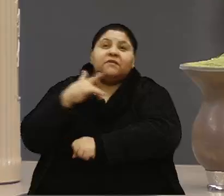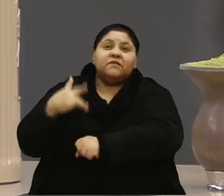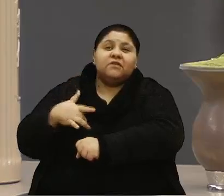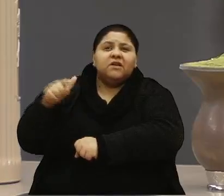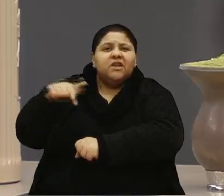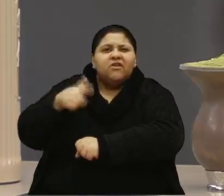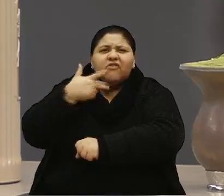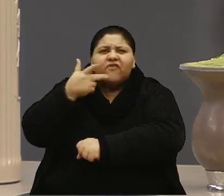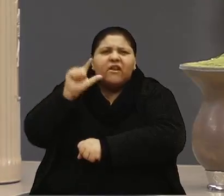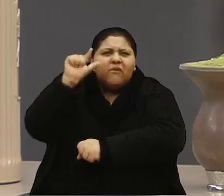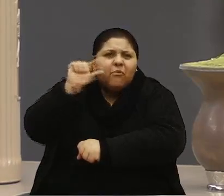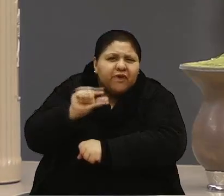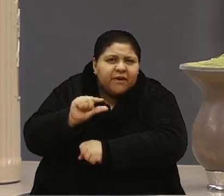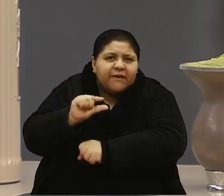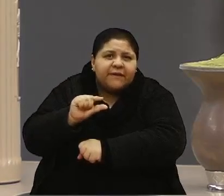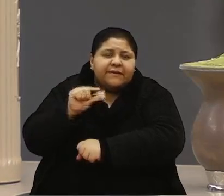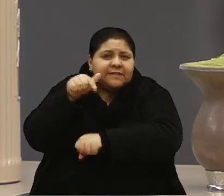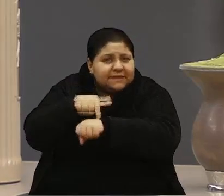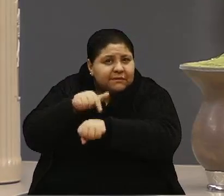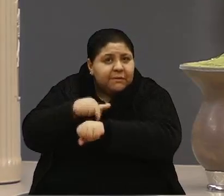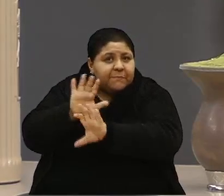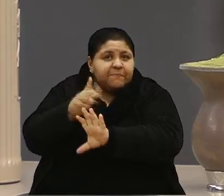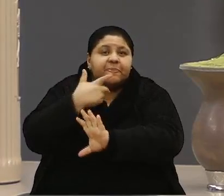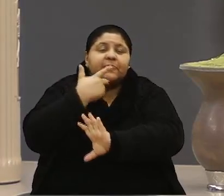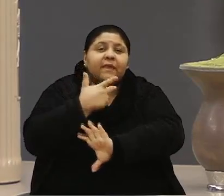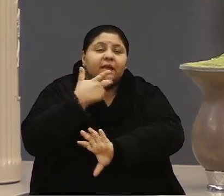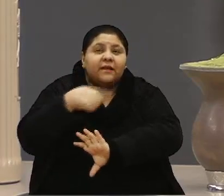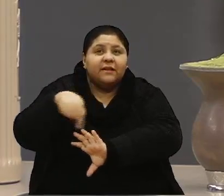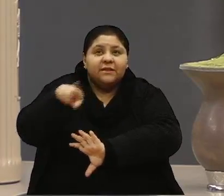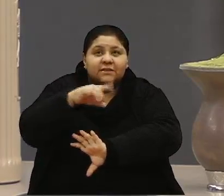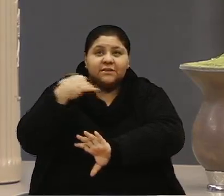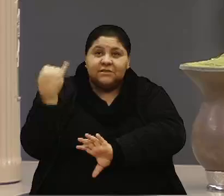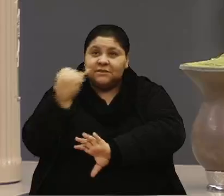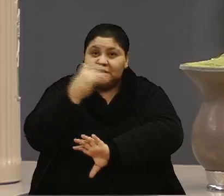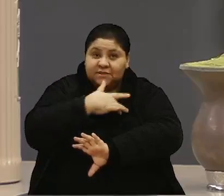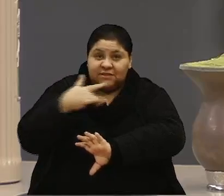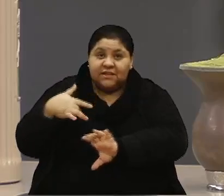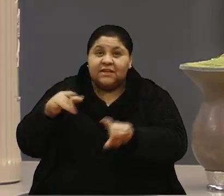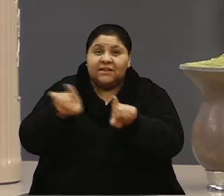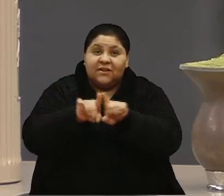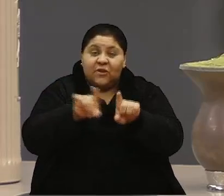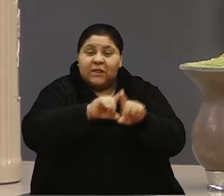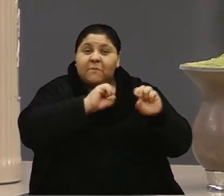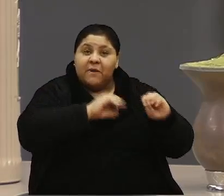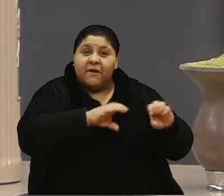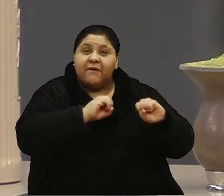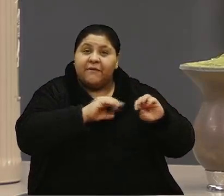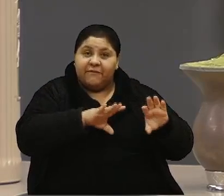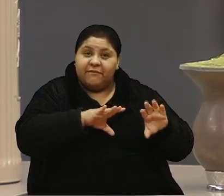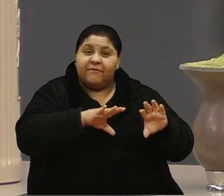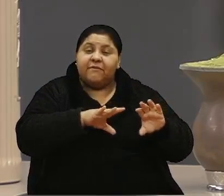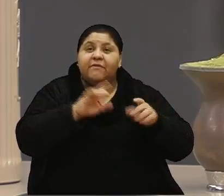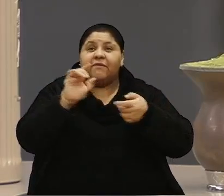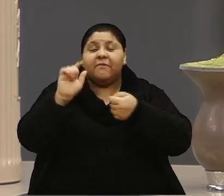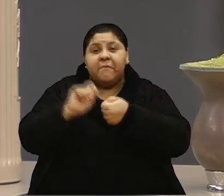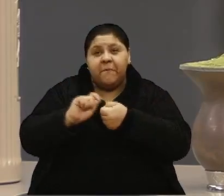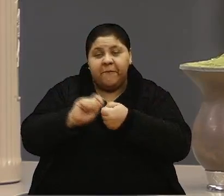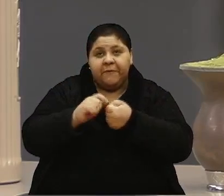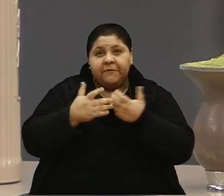queria ocupar um pedacinho desse seu tempo também para dizer o quanto a gente se importa com saúde e também com educação e para fazer